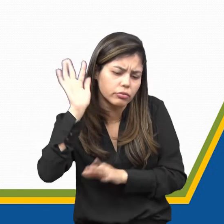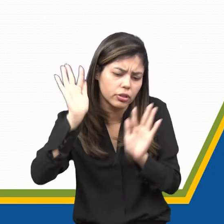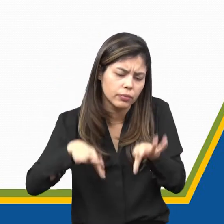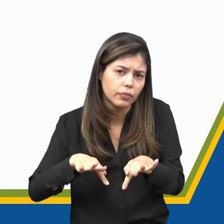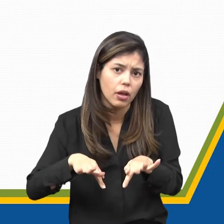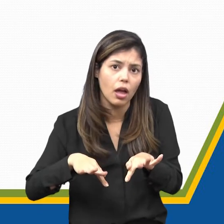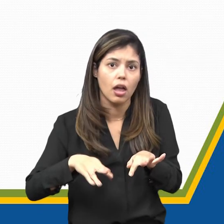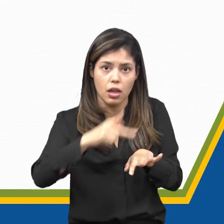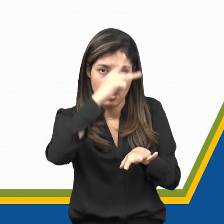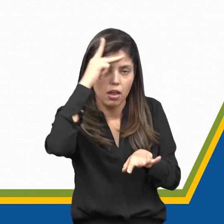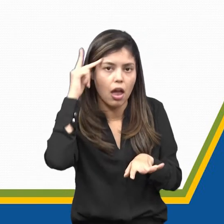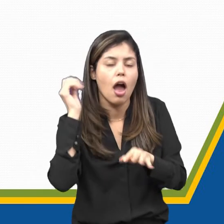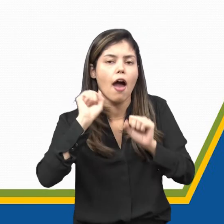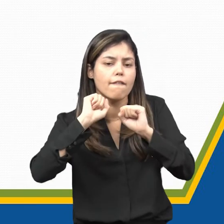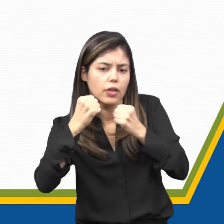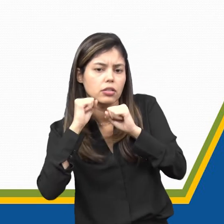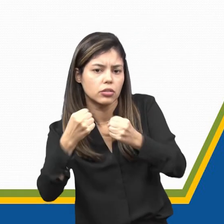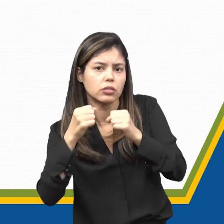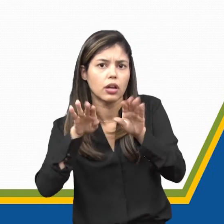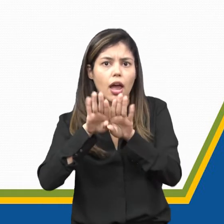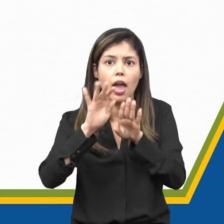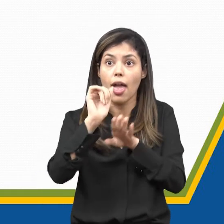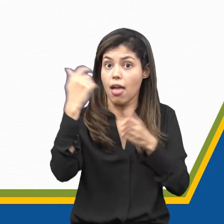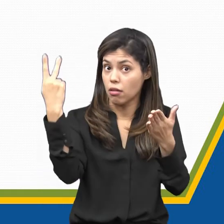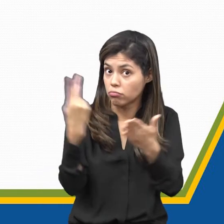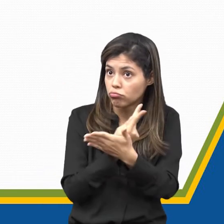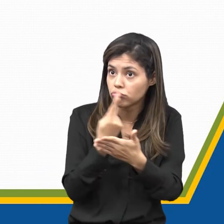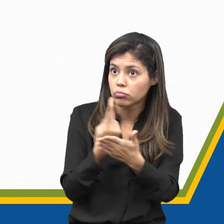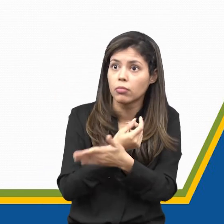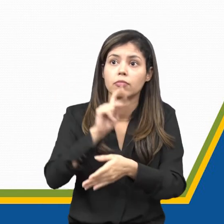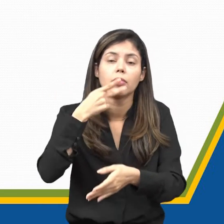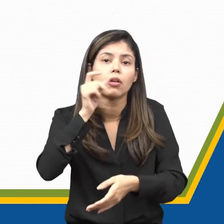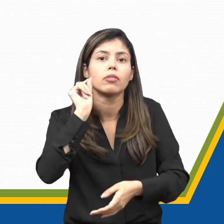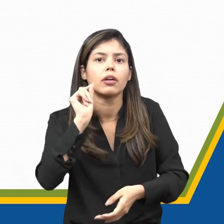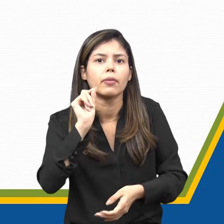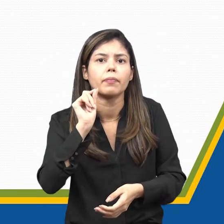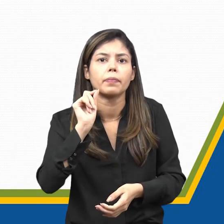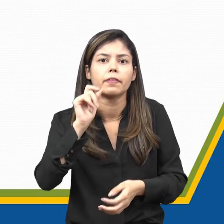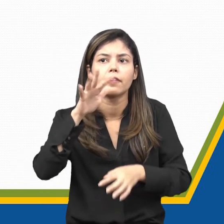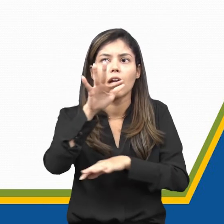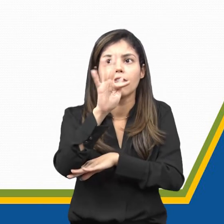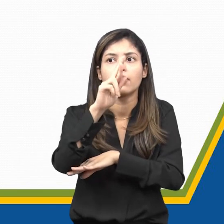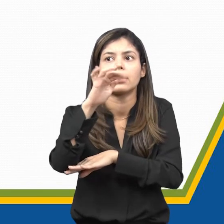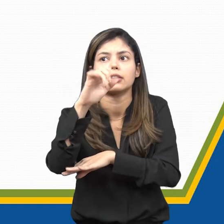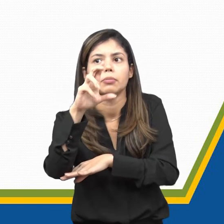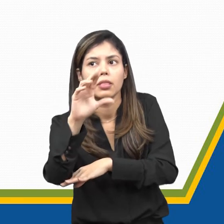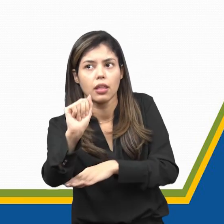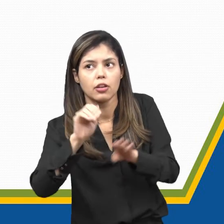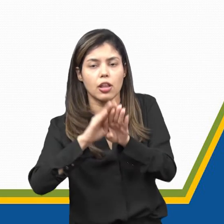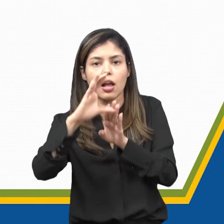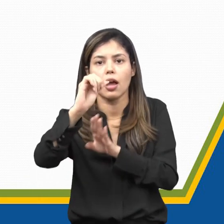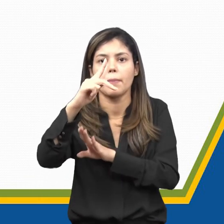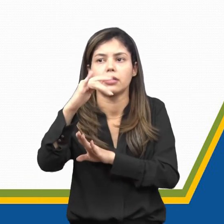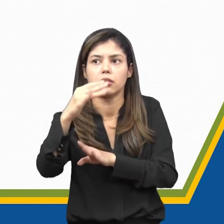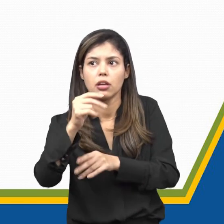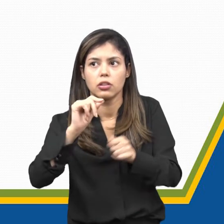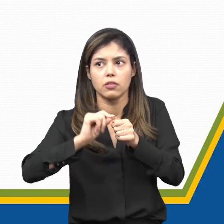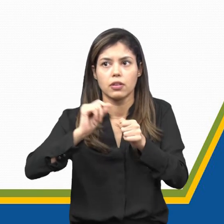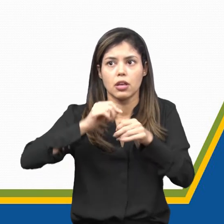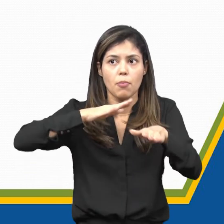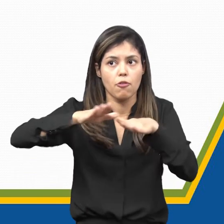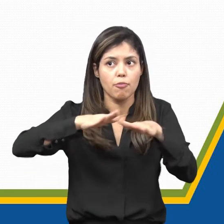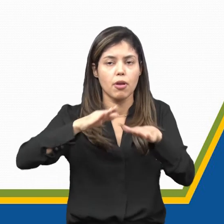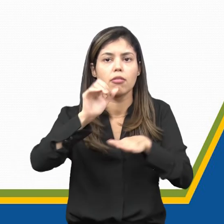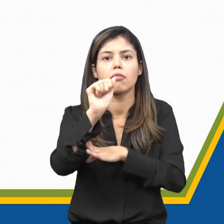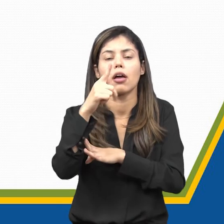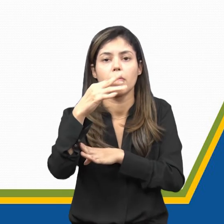no final? Sobre as capacidades físicas, é incorreto afirmar que a flexibilidade é a capacidade